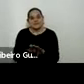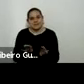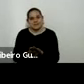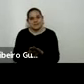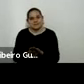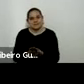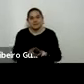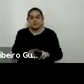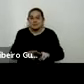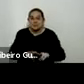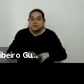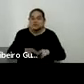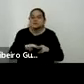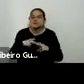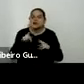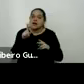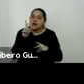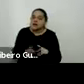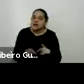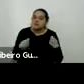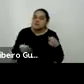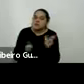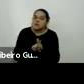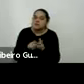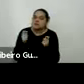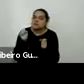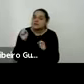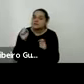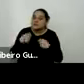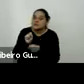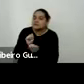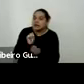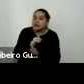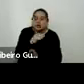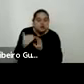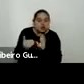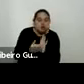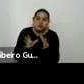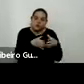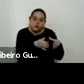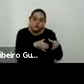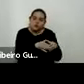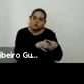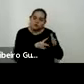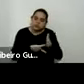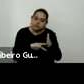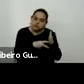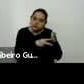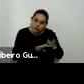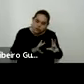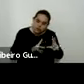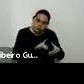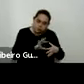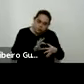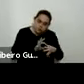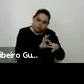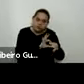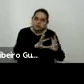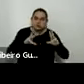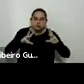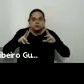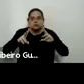esperar que todo dirigente sindical, que toda entidade, que todo sindicato, toda a direção,